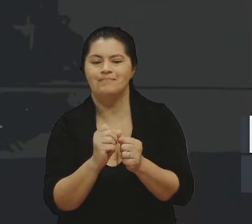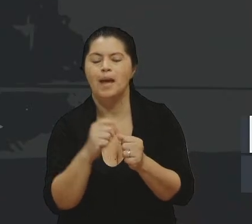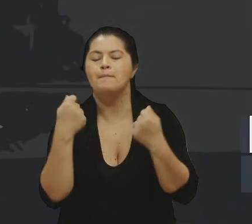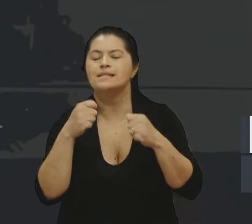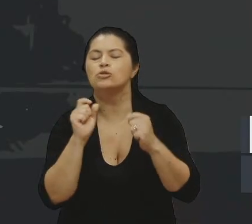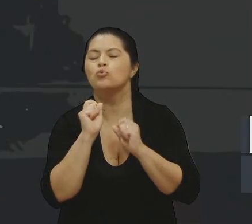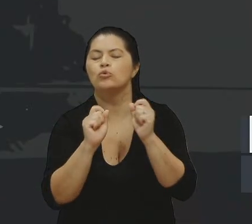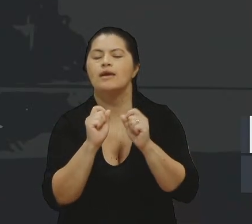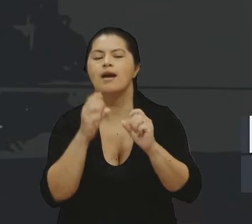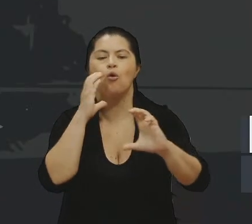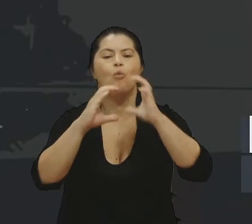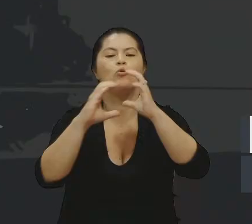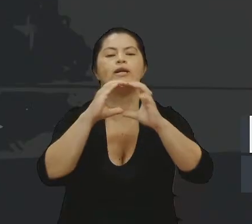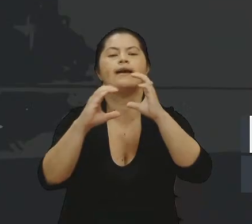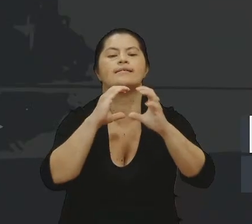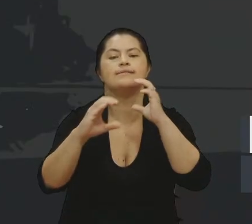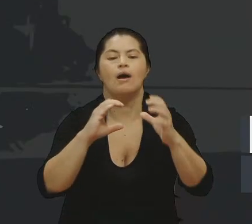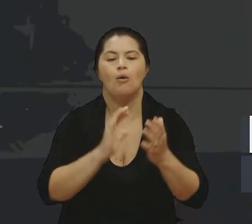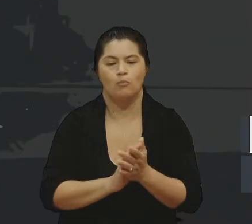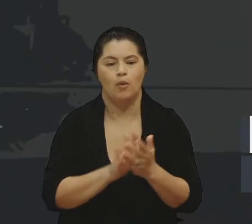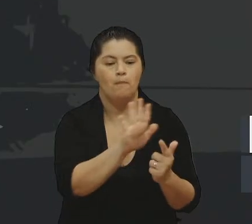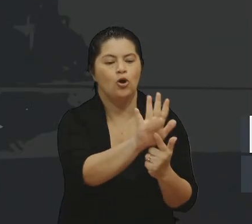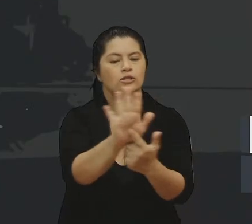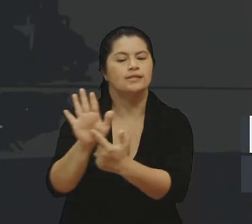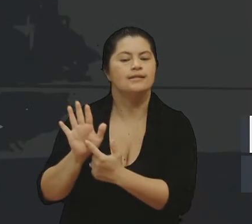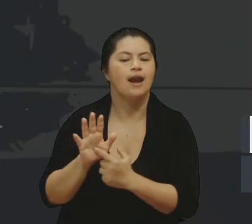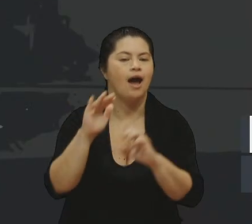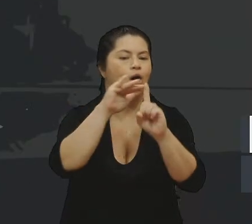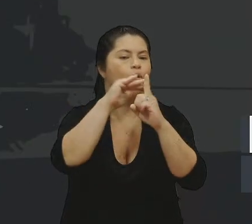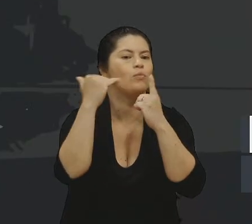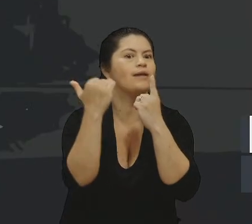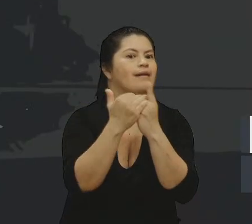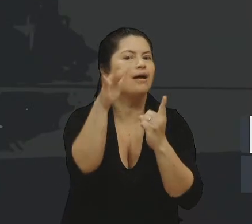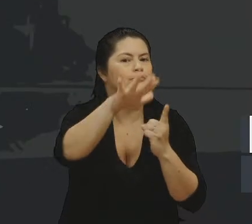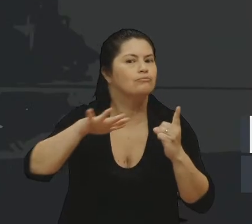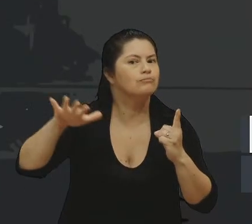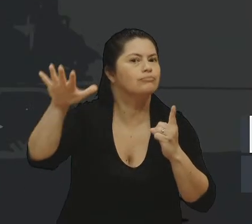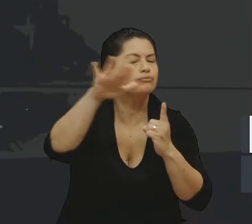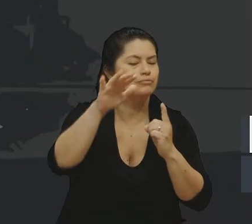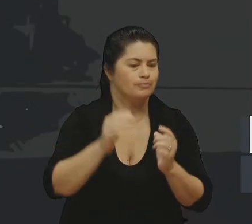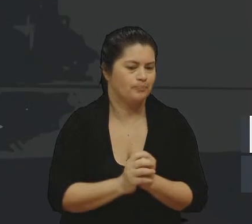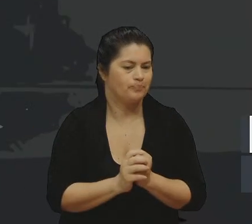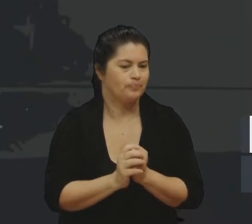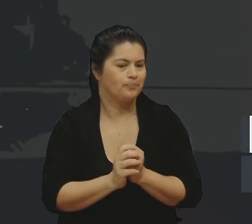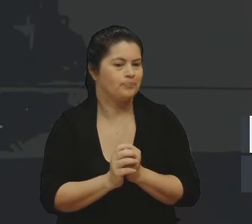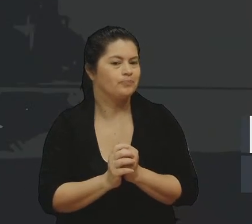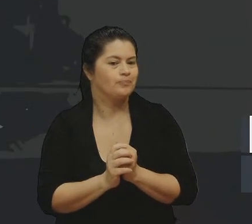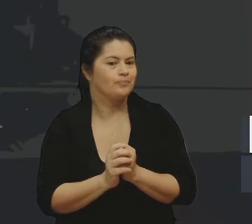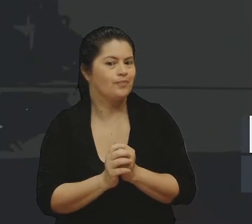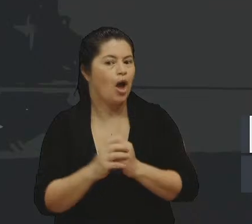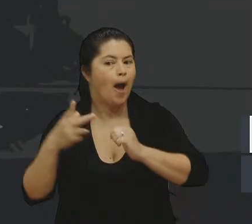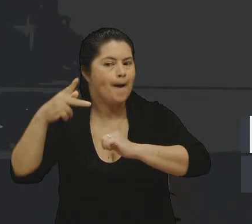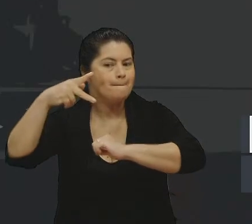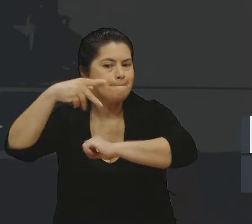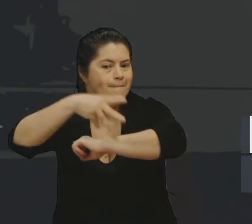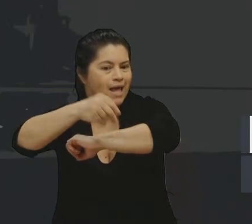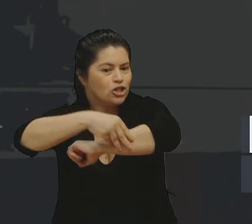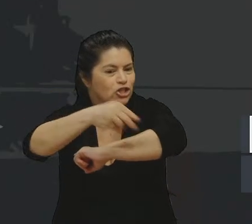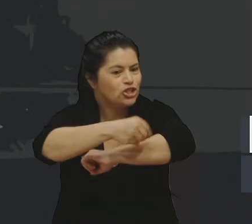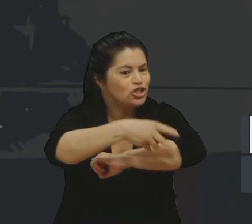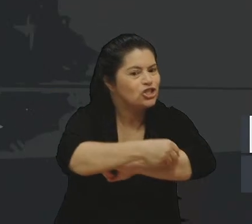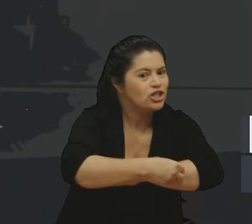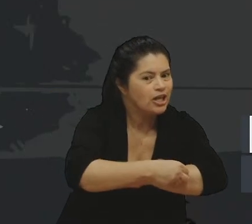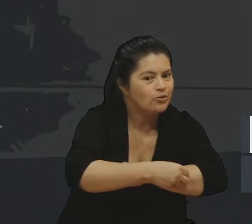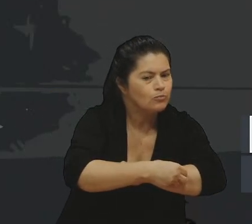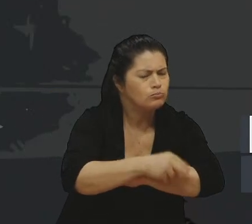mercado. Então, ele mesmo me corrigiu. Ele não deixou eu dizer que era só uma tosa. Ele disse, não, é peludinhos style. Porque talvez alguém de vocês aqui